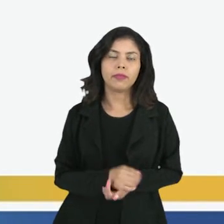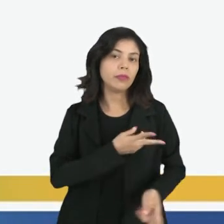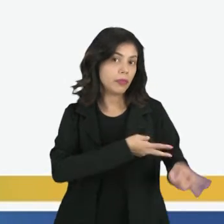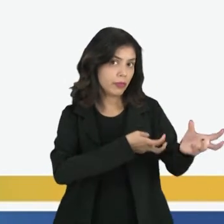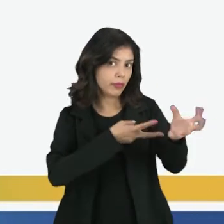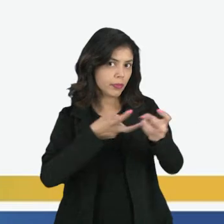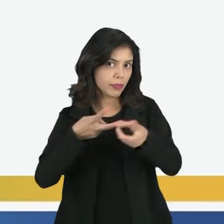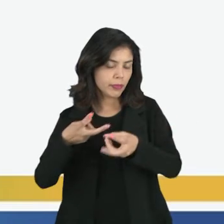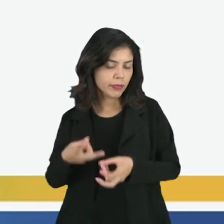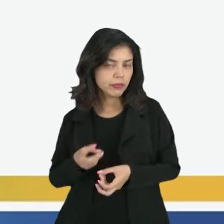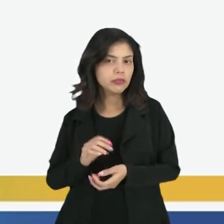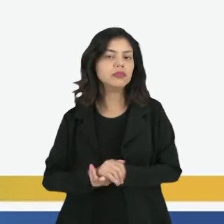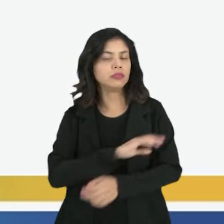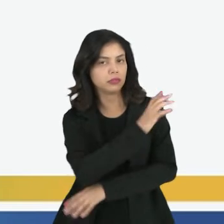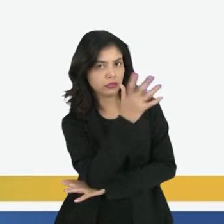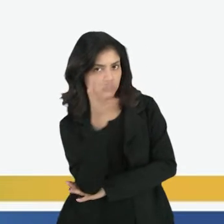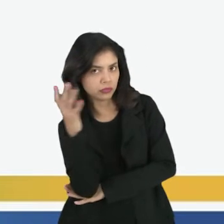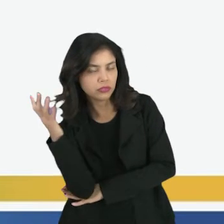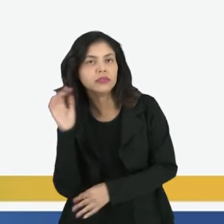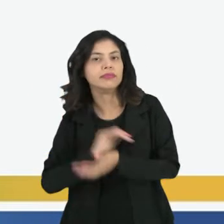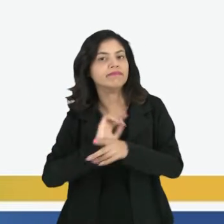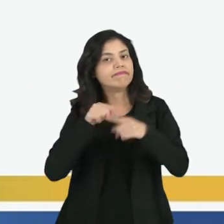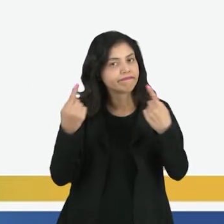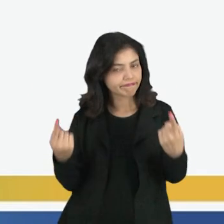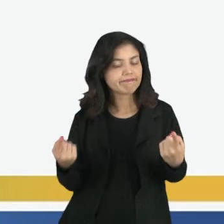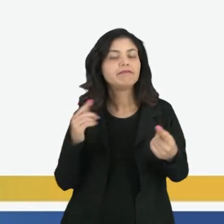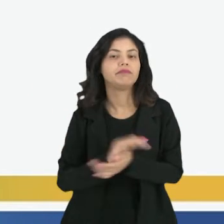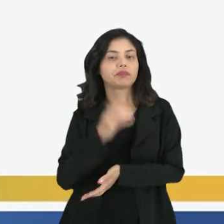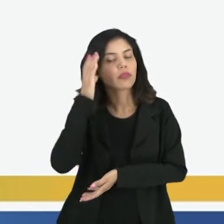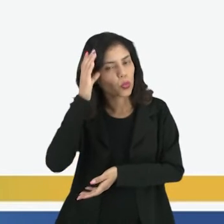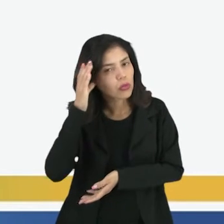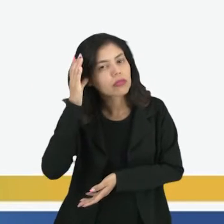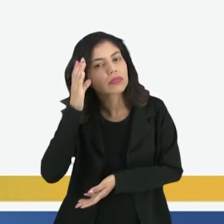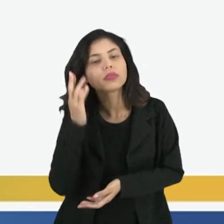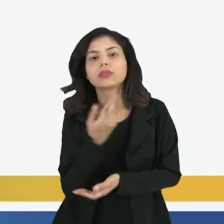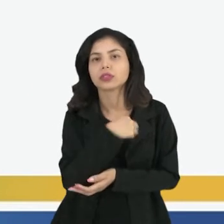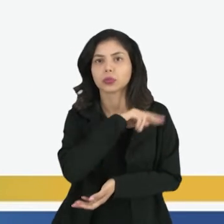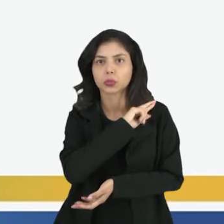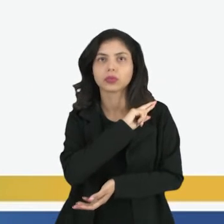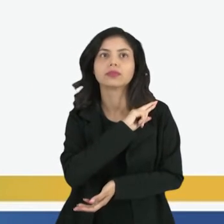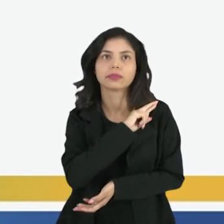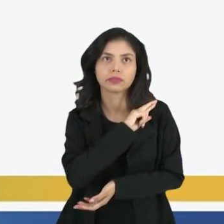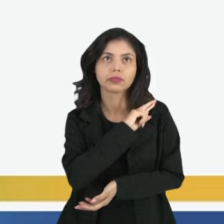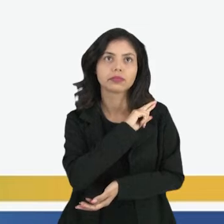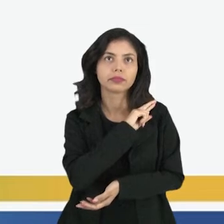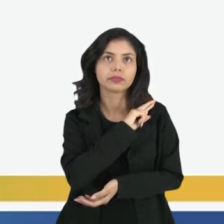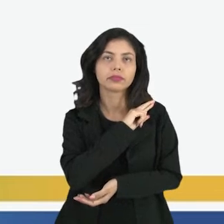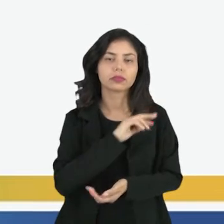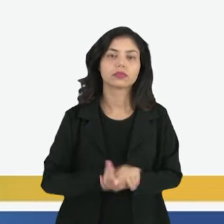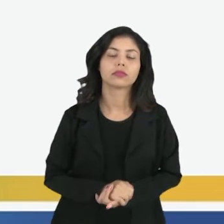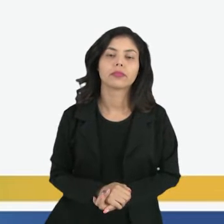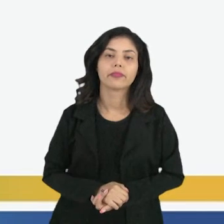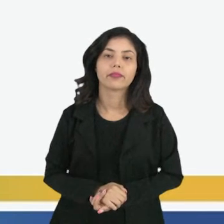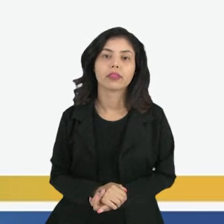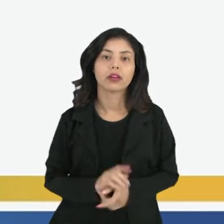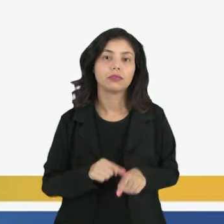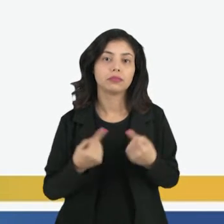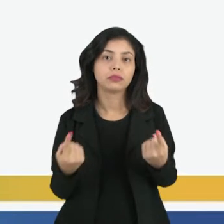apenas exemplos. É claro que há várias outras iniciativas e que você pode estar